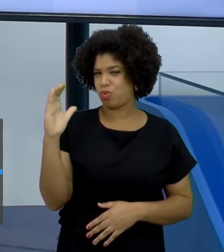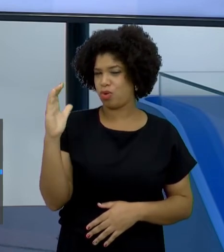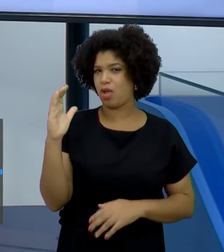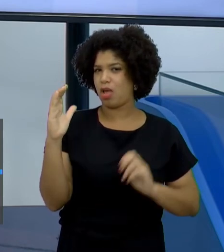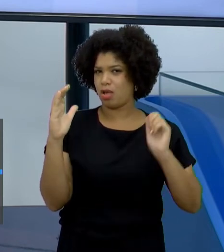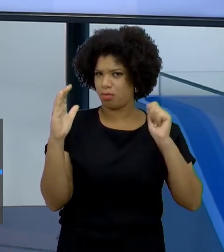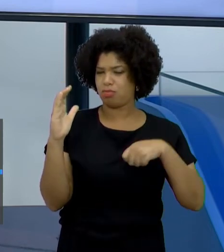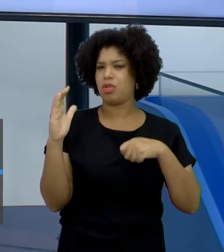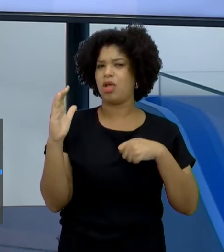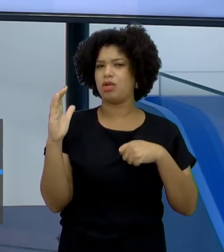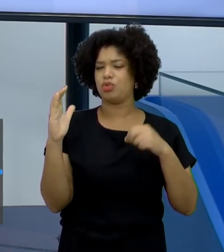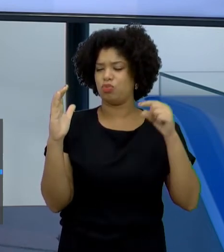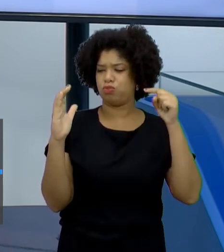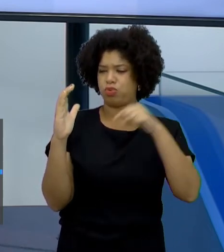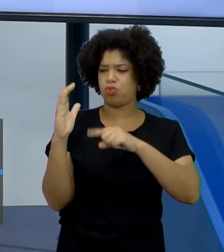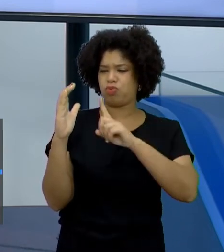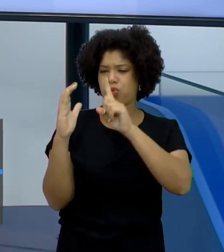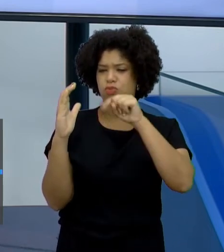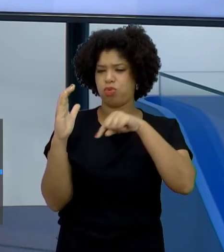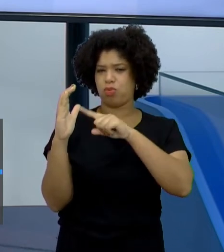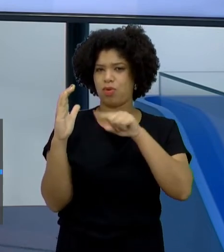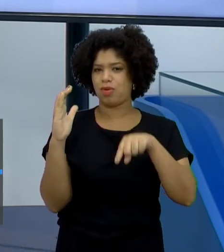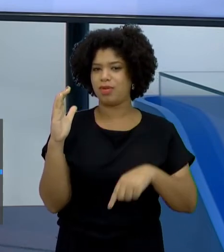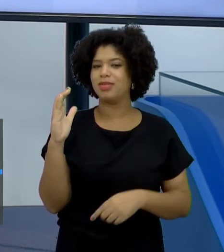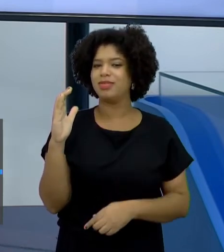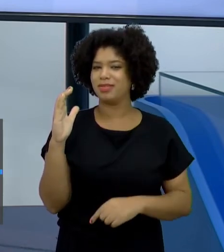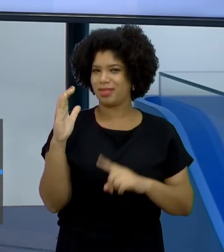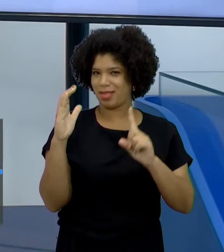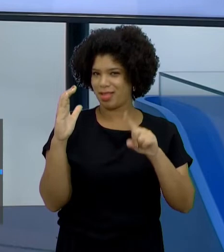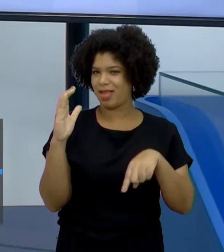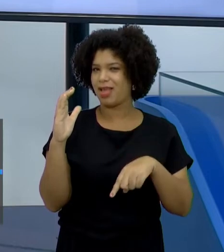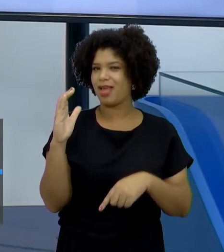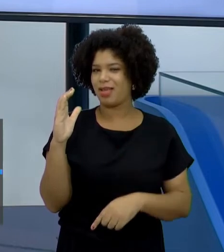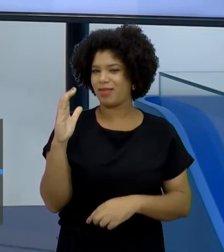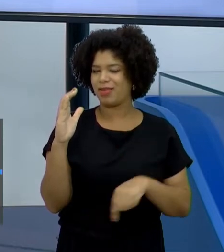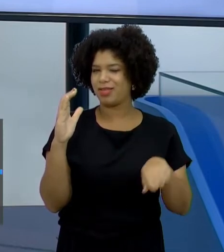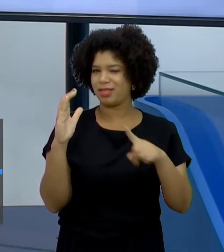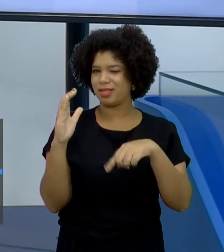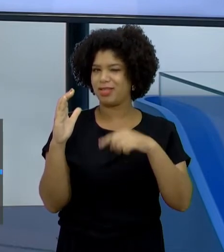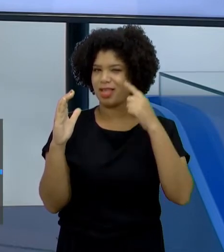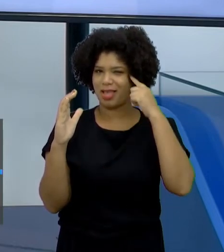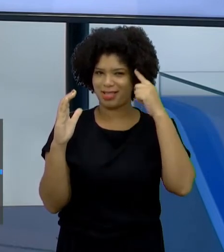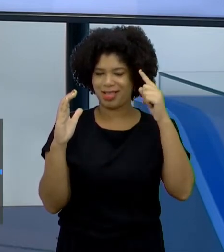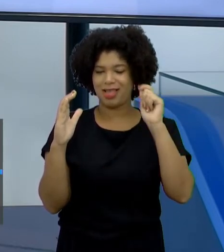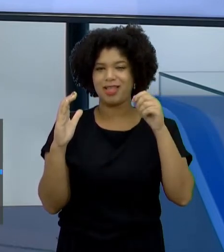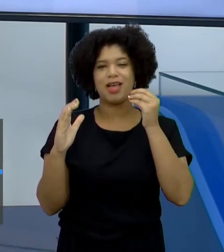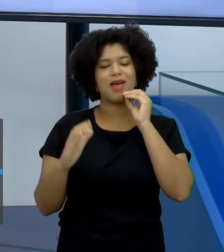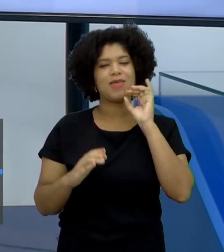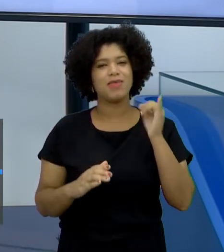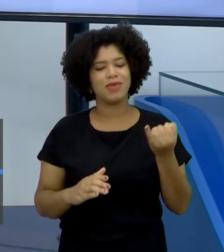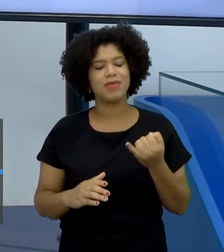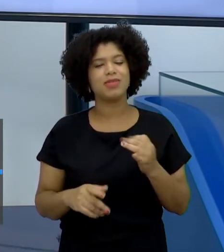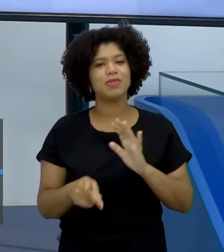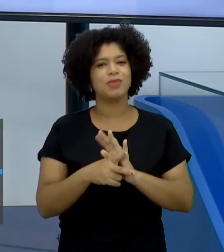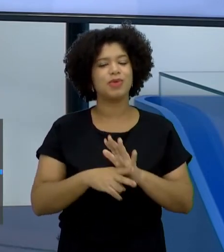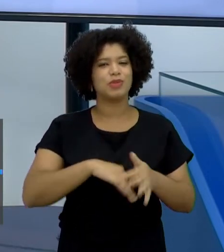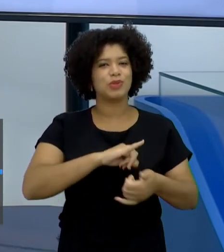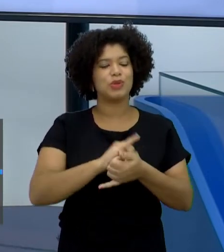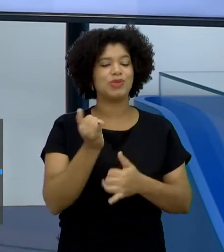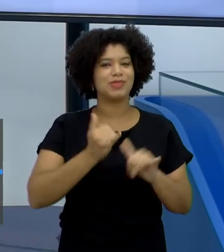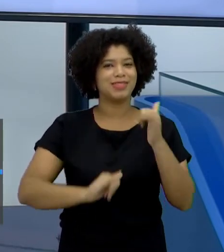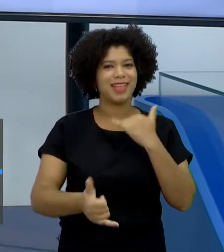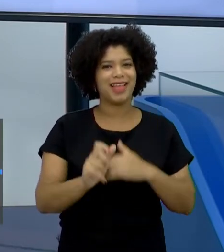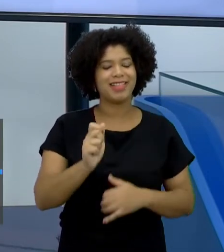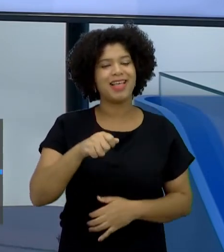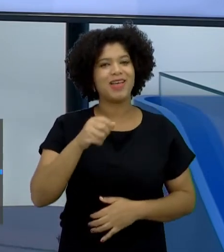concentrar raios solares? É isso daí que eu estou falando. Para a gente ter ideia de aproveitamento de eficiência energética, de